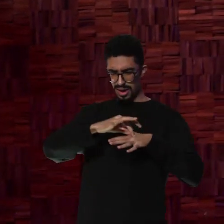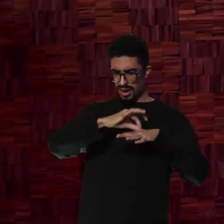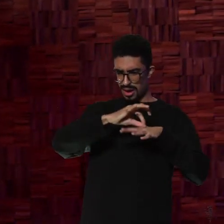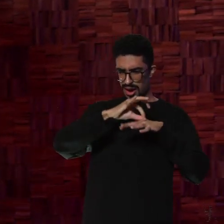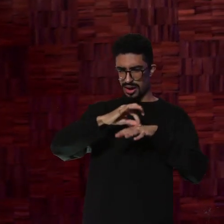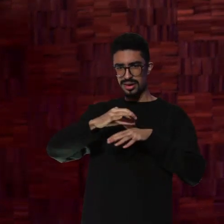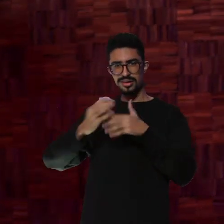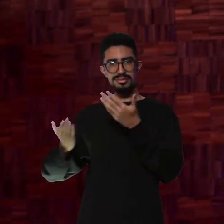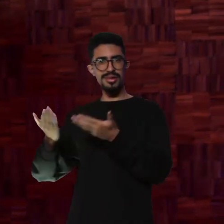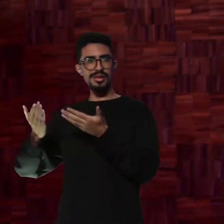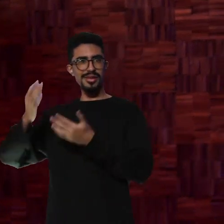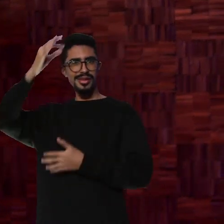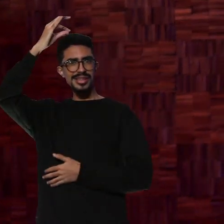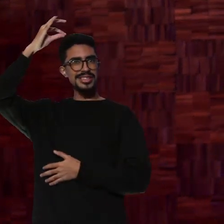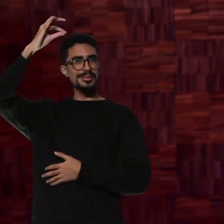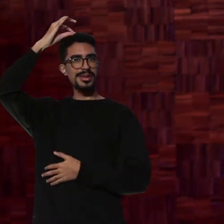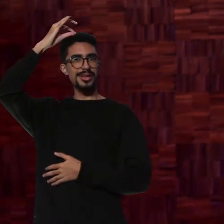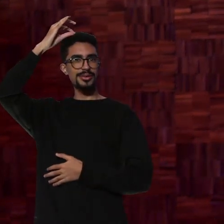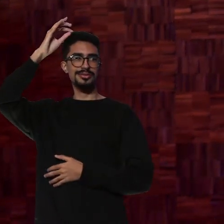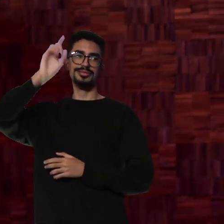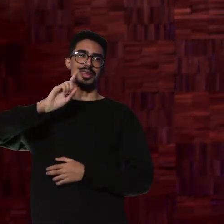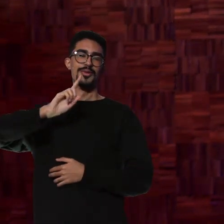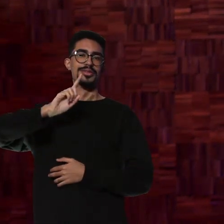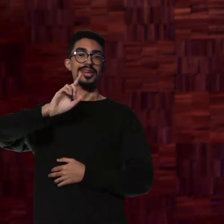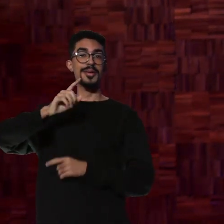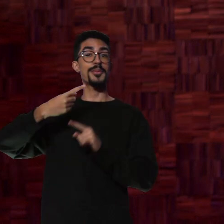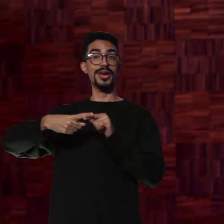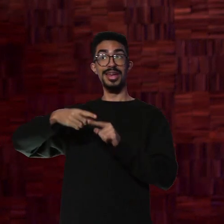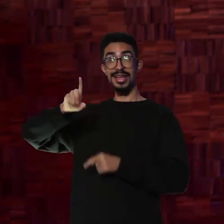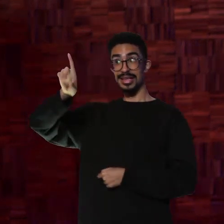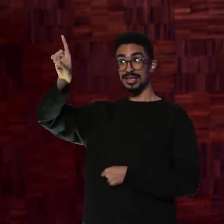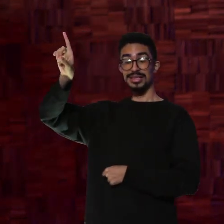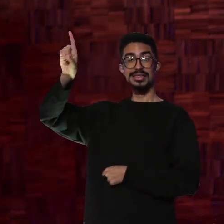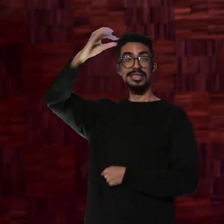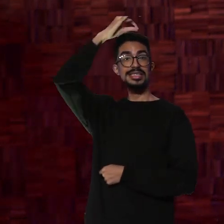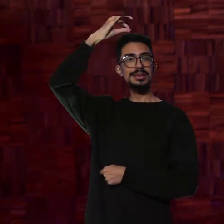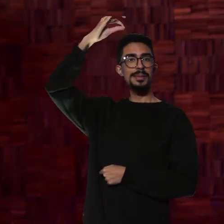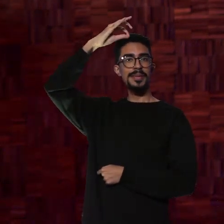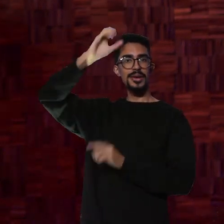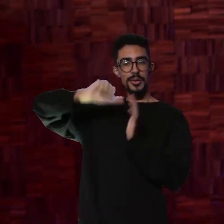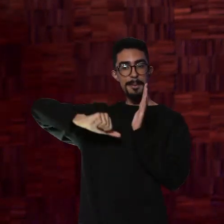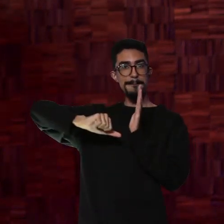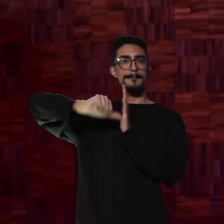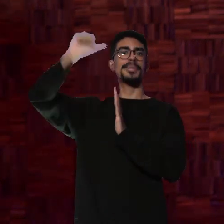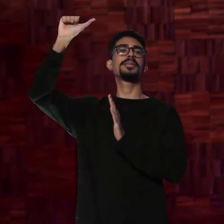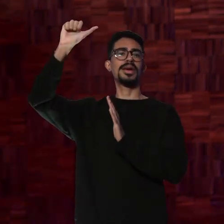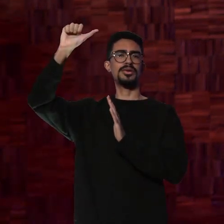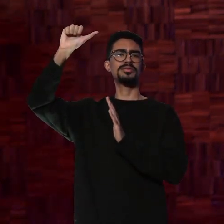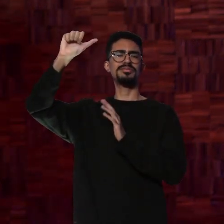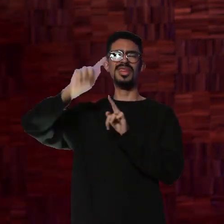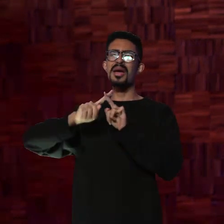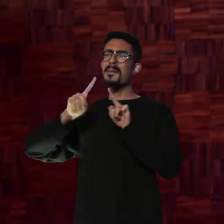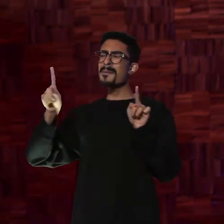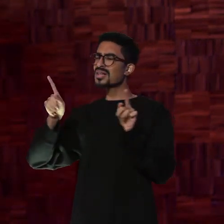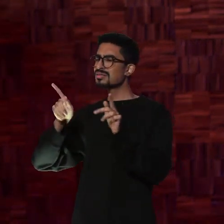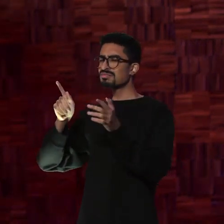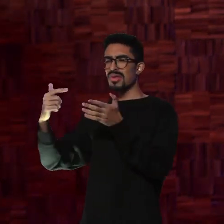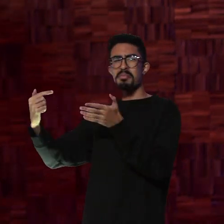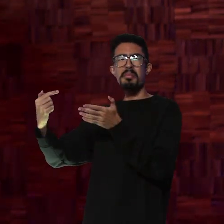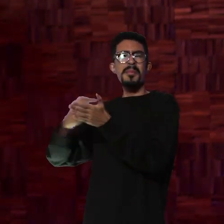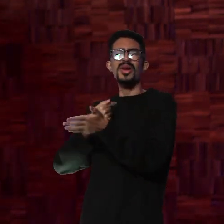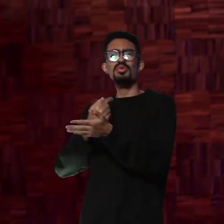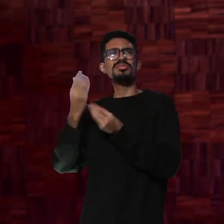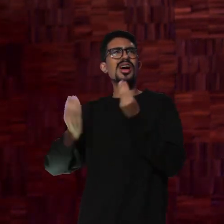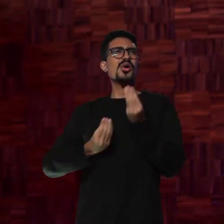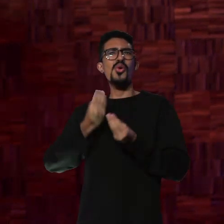pastor? Orando, jejuando, lendo a Bíblia, servindo, ministrando. Como é que eu alimento a carne? Isso é fácil, né, gente?